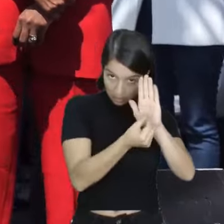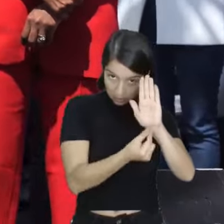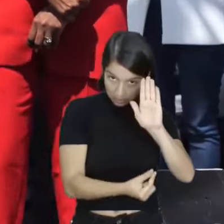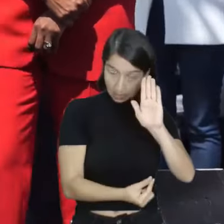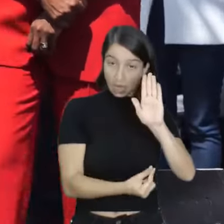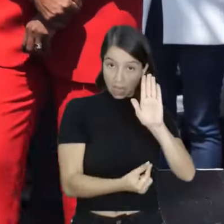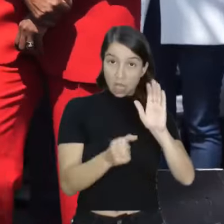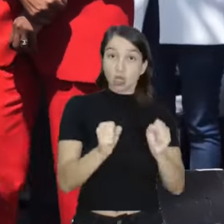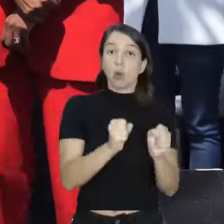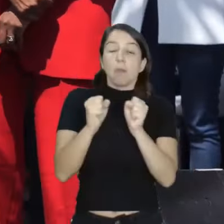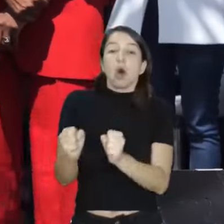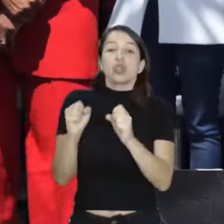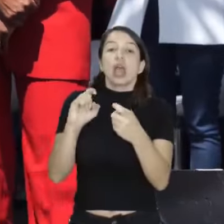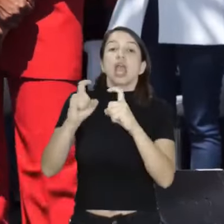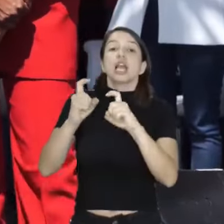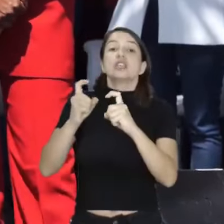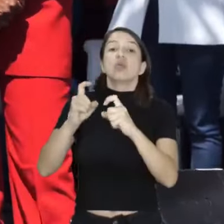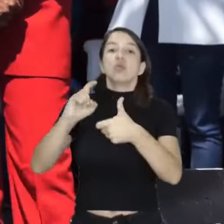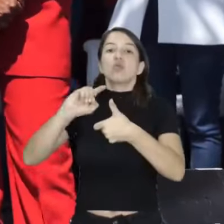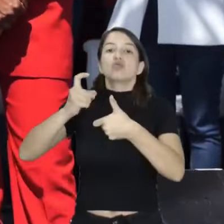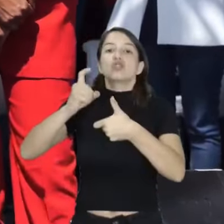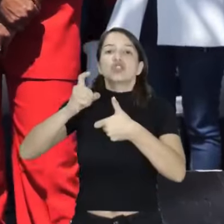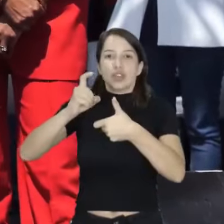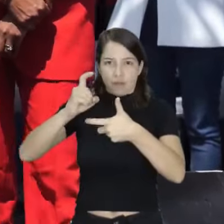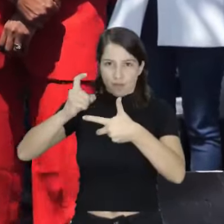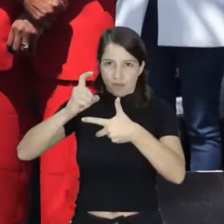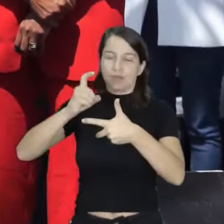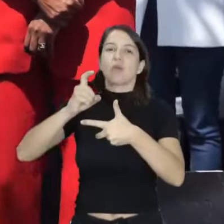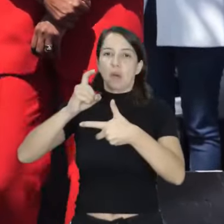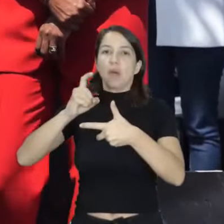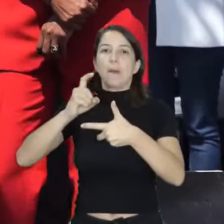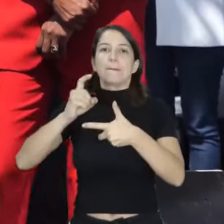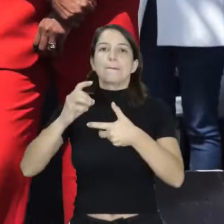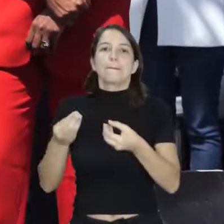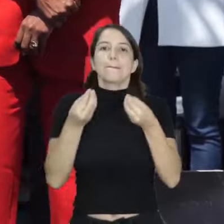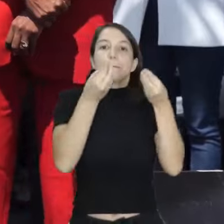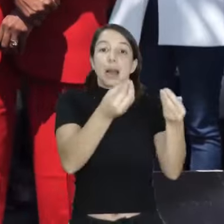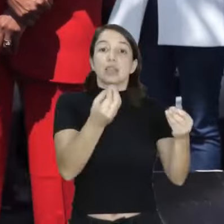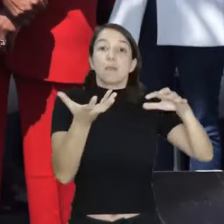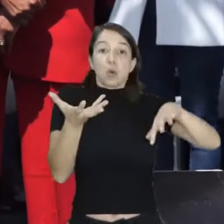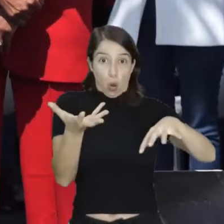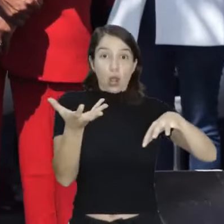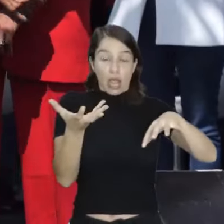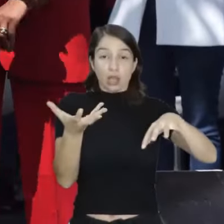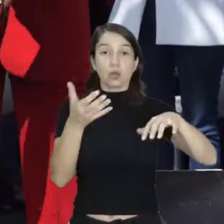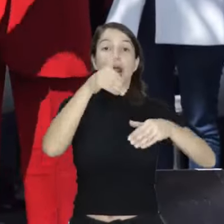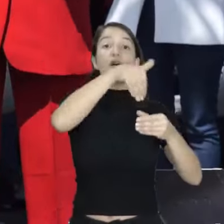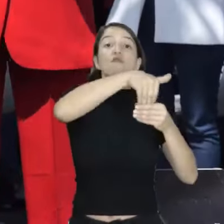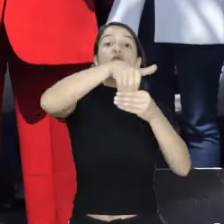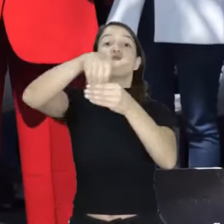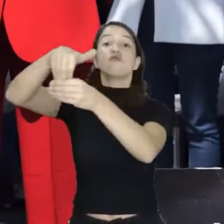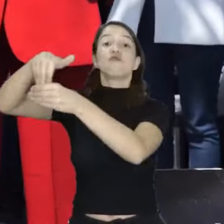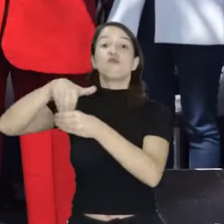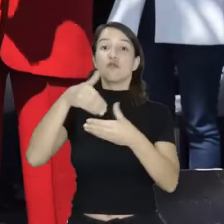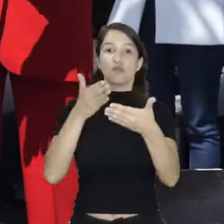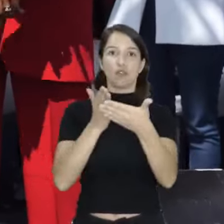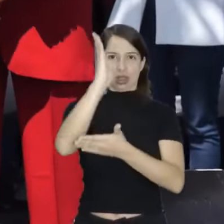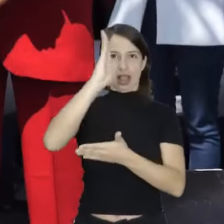vote. Pois bem, ele não tem auxílio a partir de janeiro,